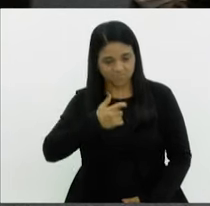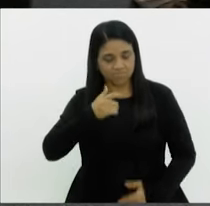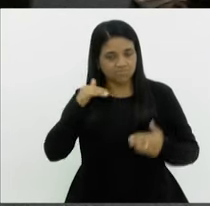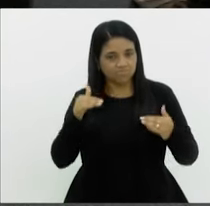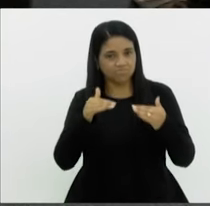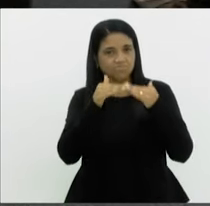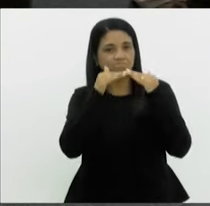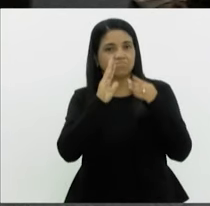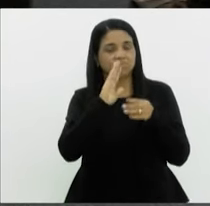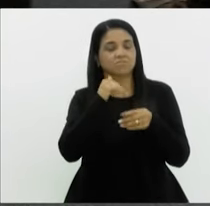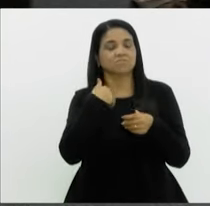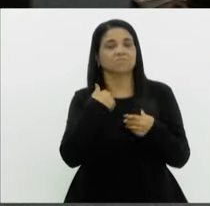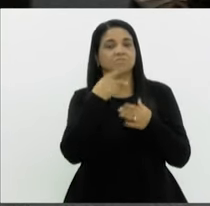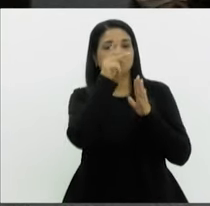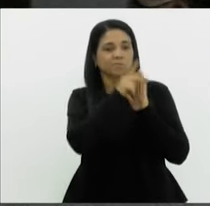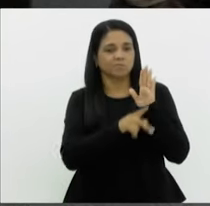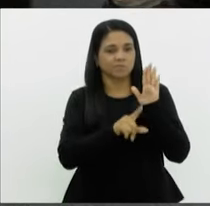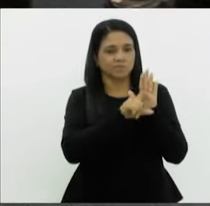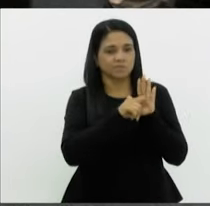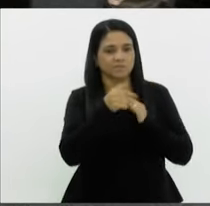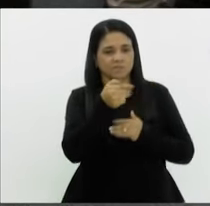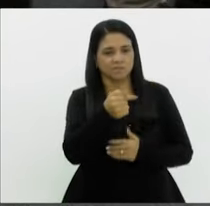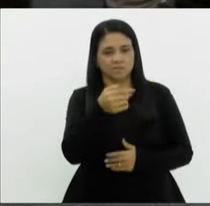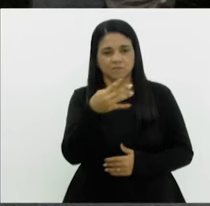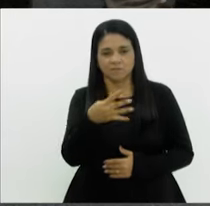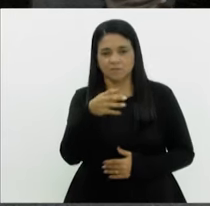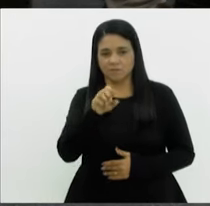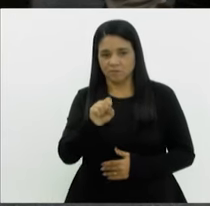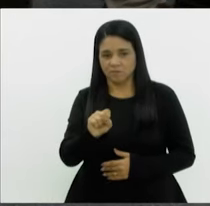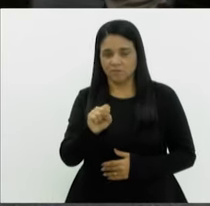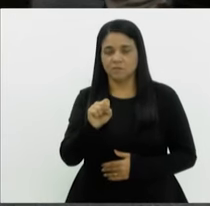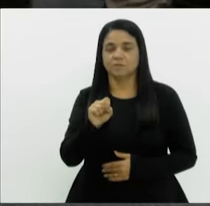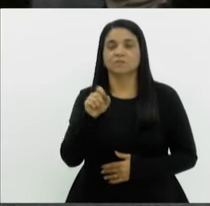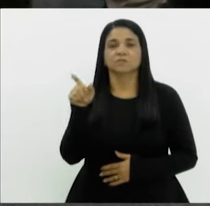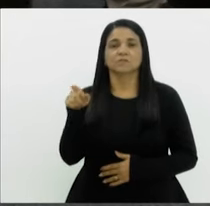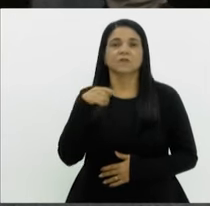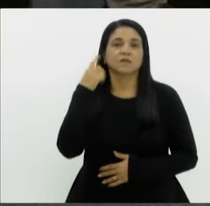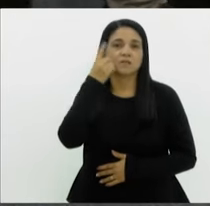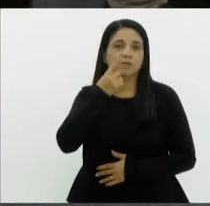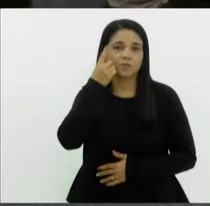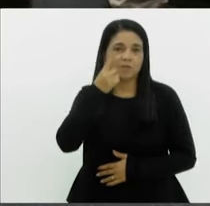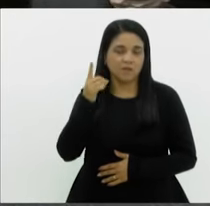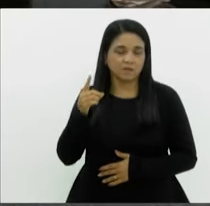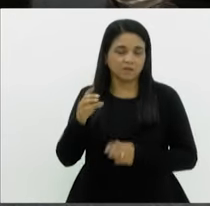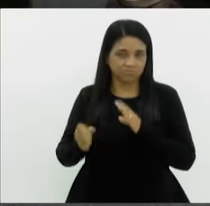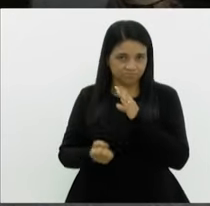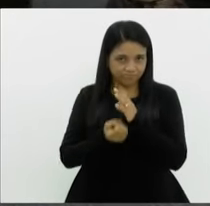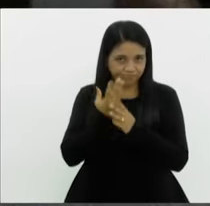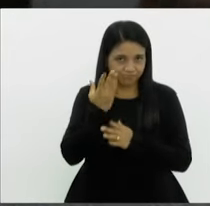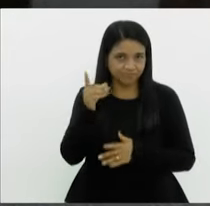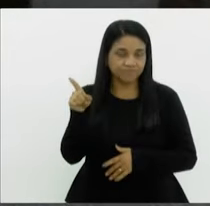ao projeto 748 da deputada Célia Jordão. Ela